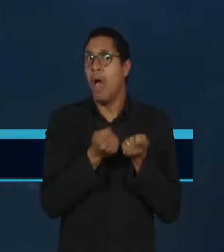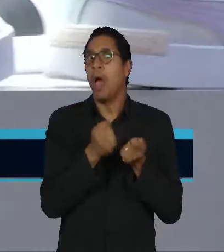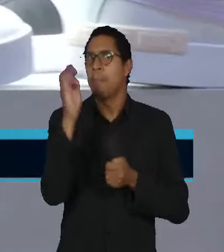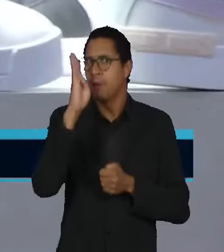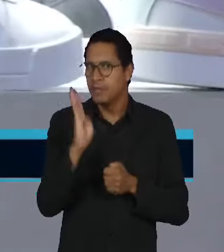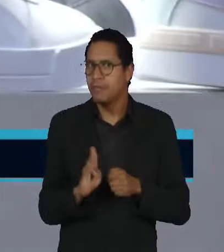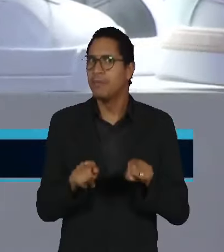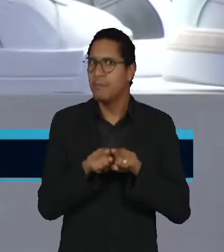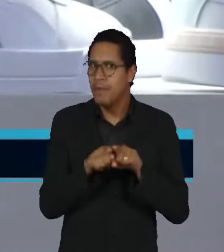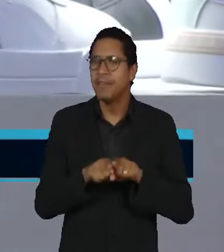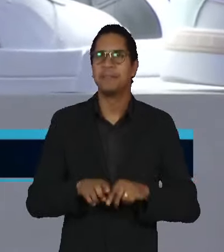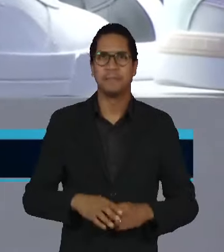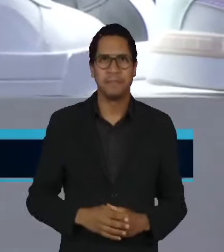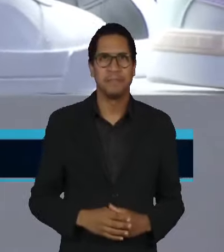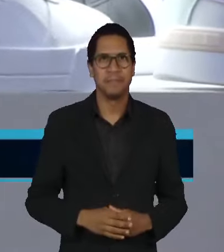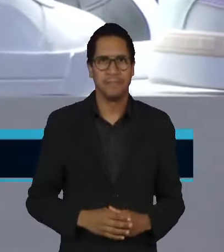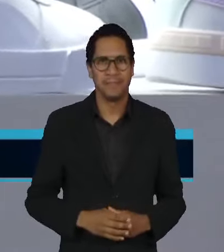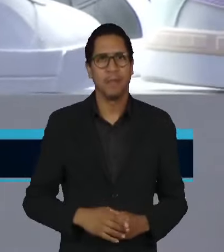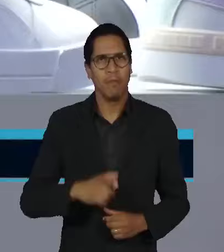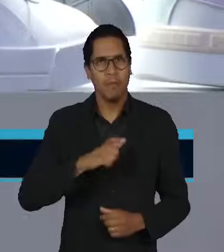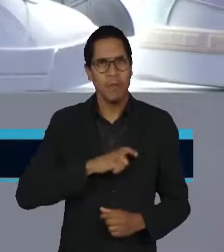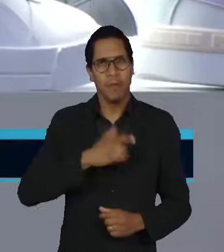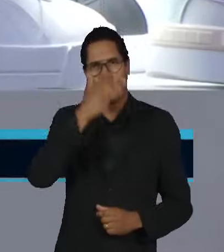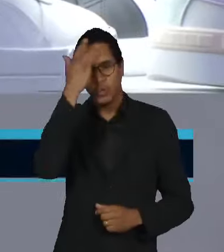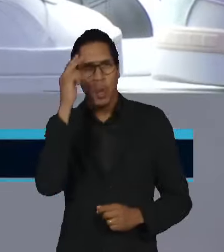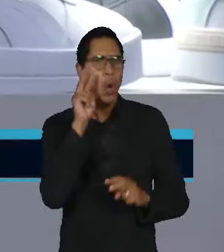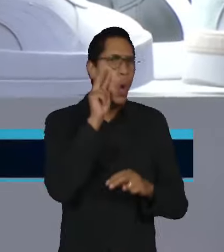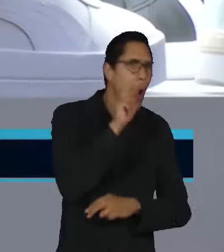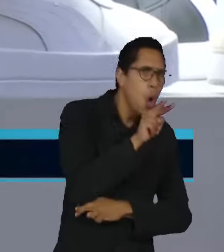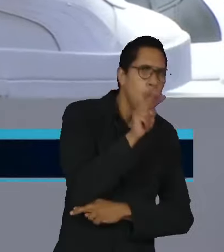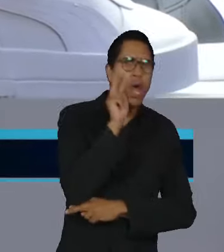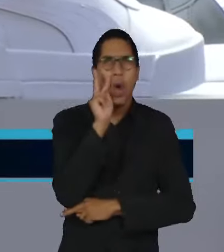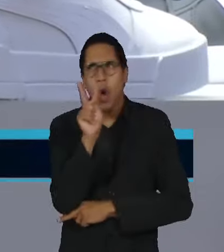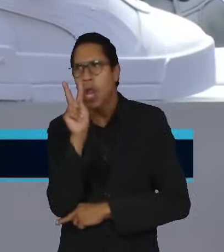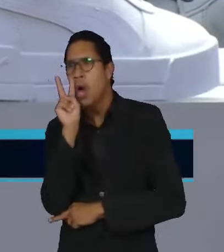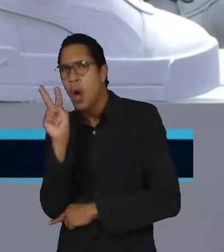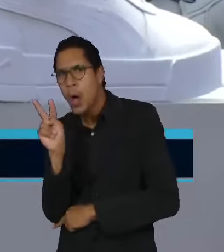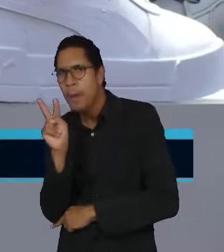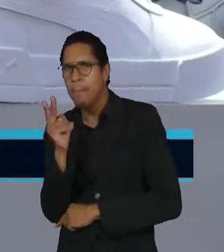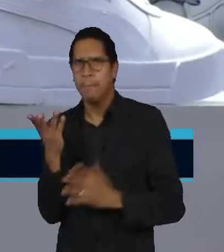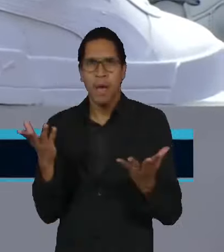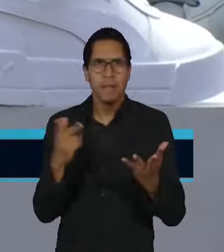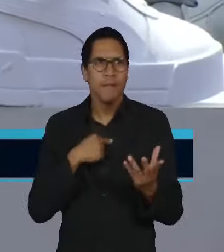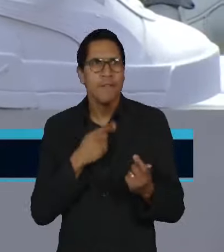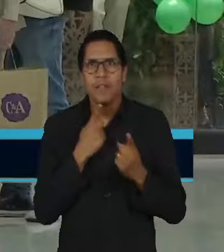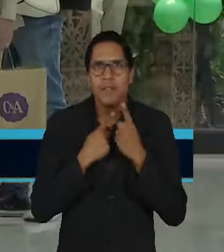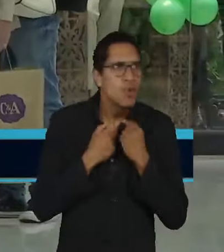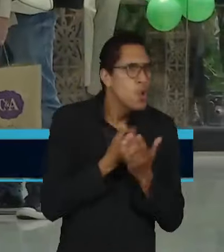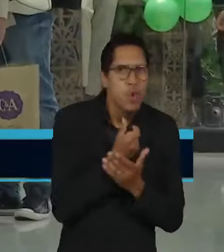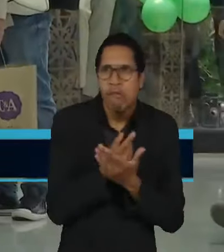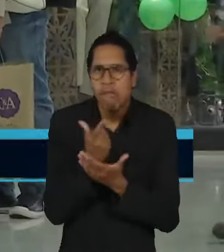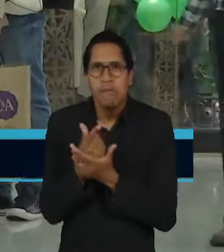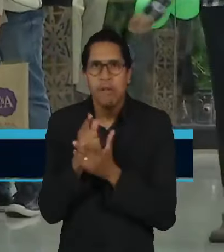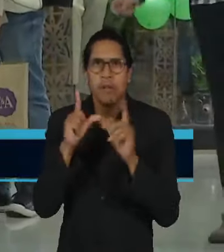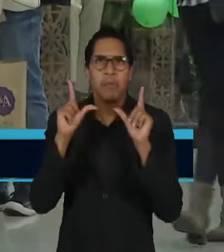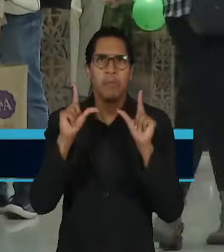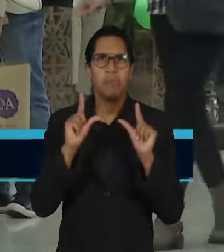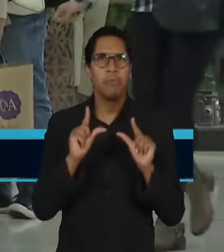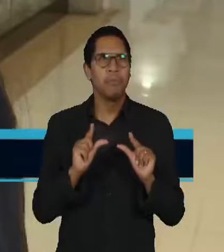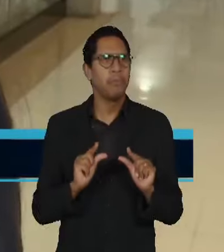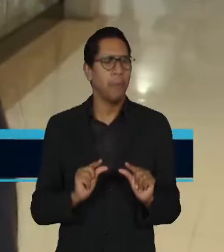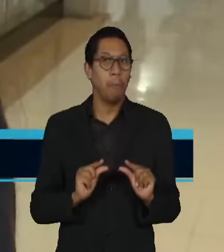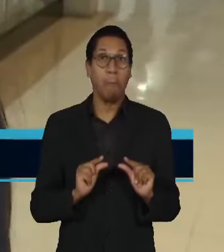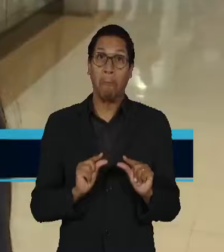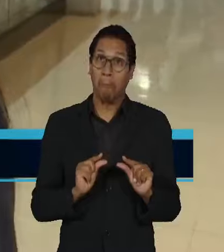brasileiros. O consumidor olha, olha, mas aquele ímpeto para comprar parece ter